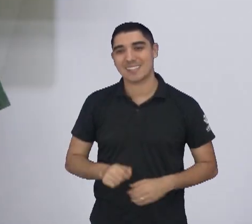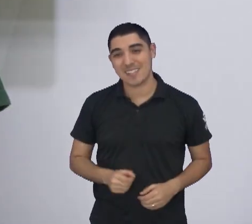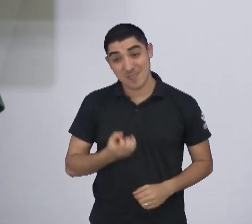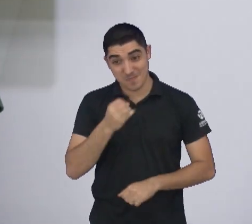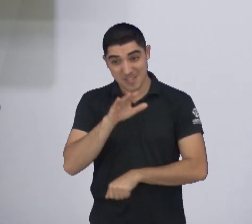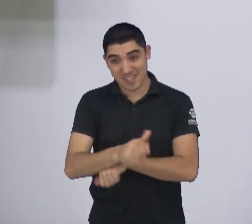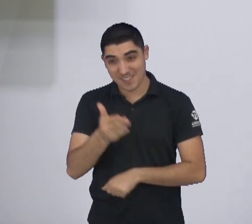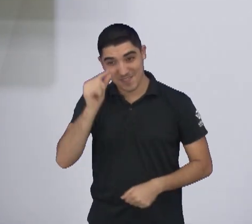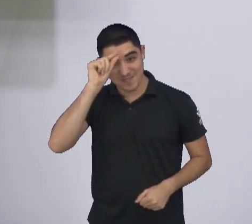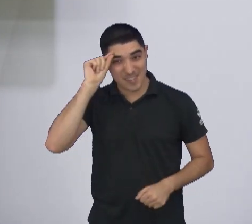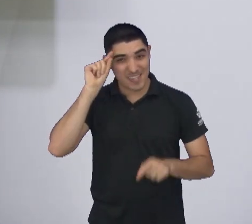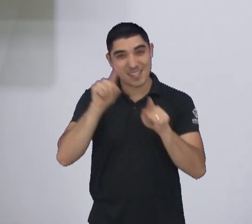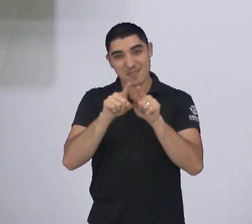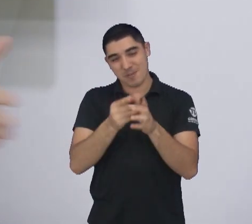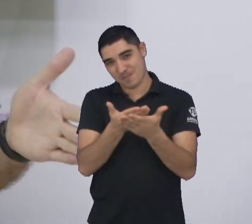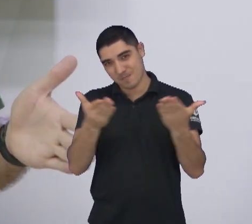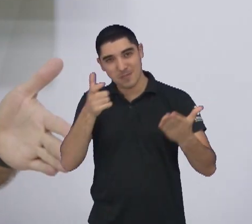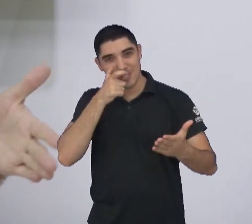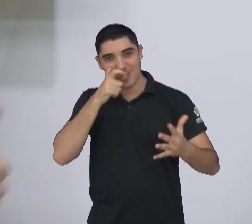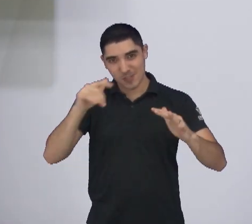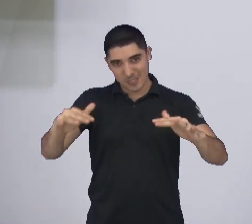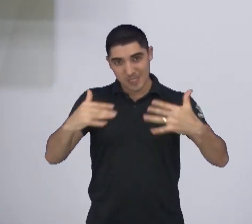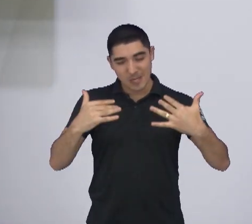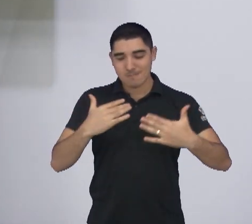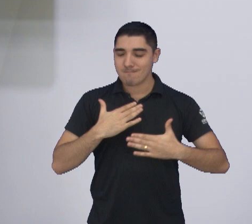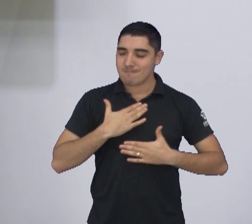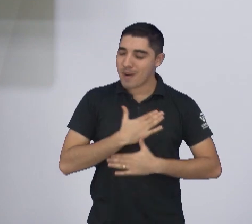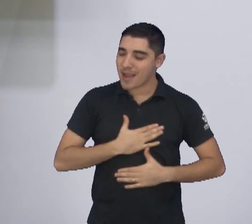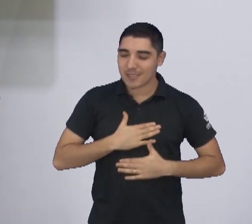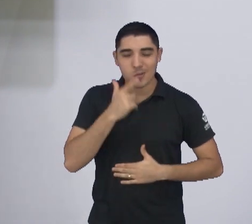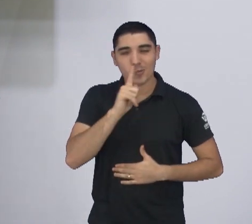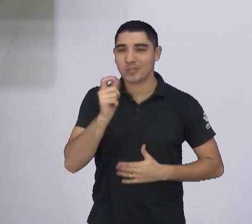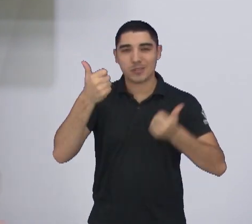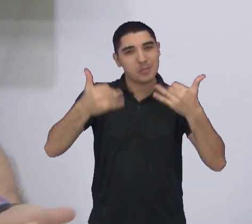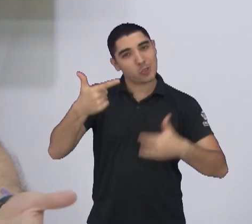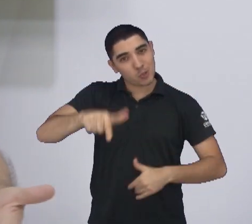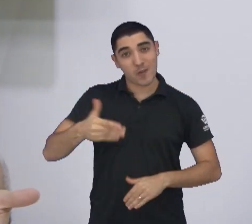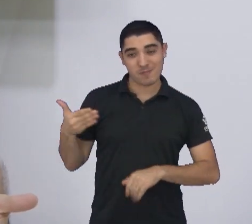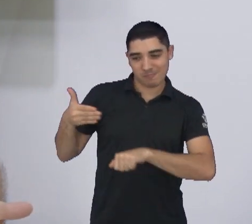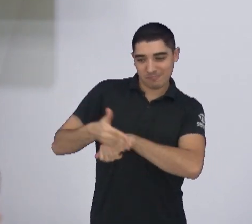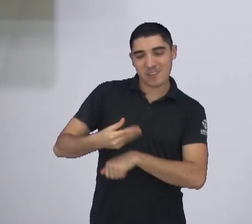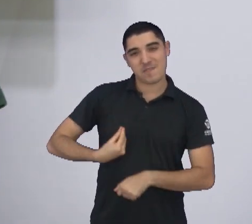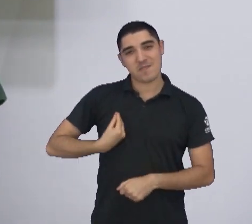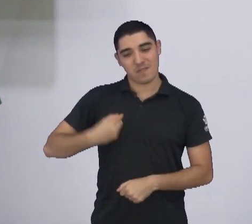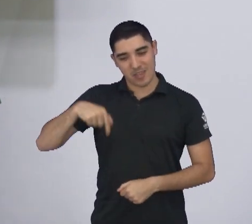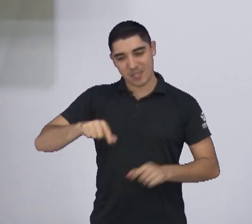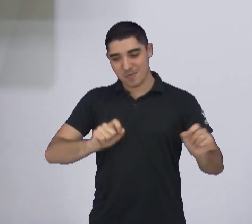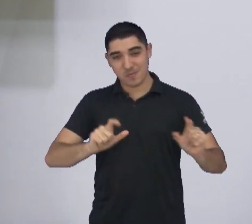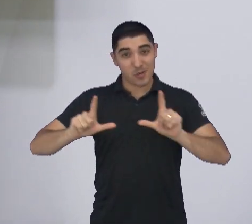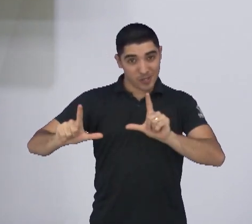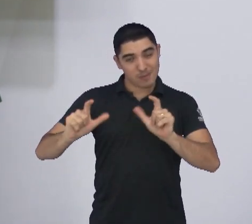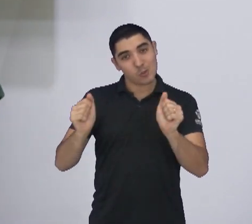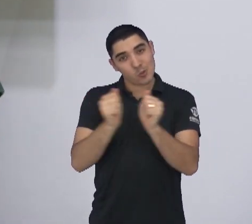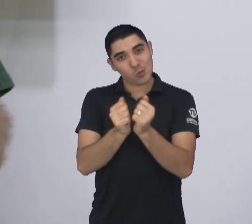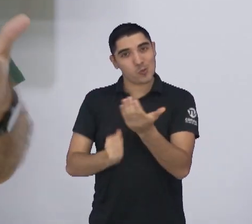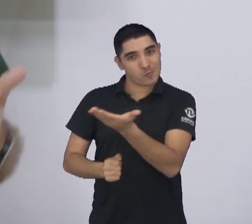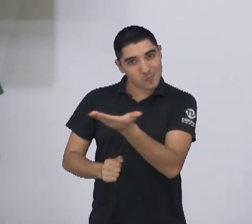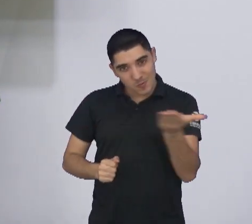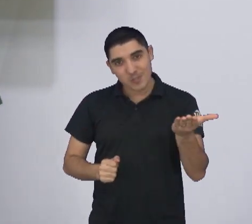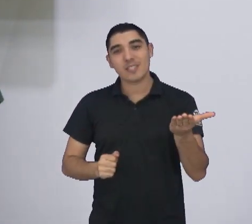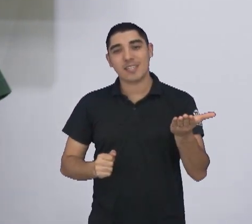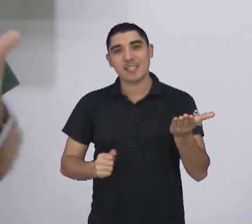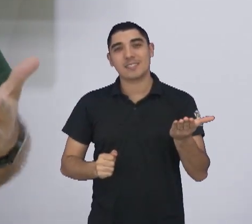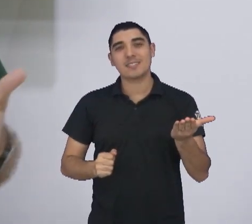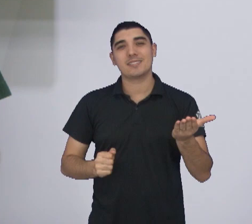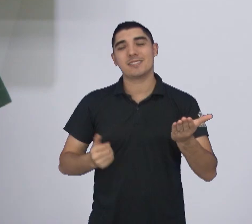tarde, Vieira. Boa tarde a você aí de casa. Como sempre, é um prazer inenarrável estar em mais um Hora do Esporte aqui junto com